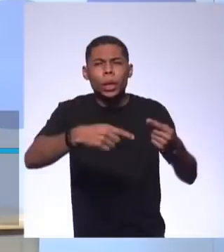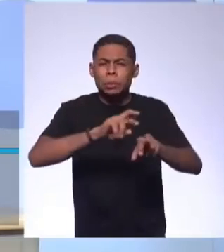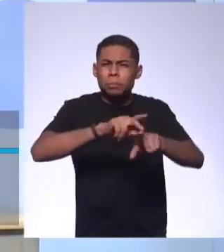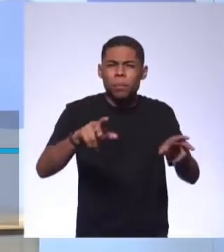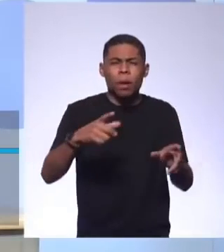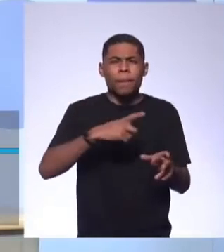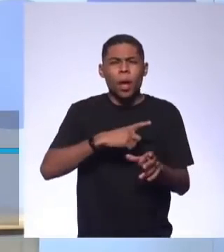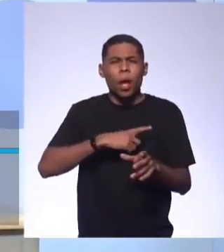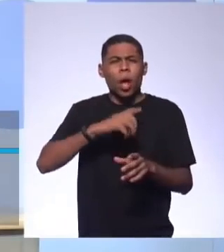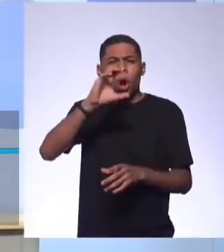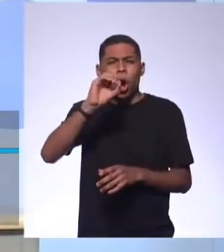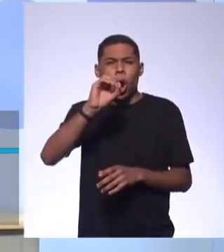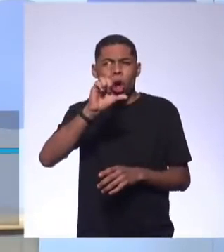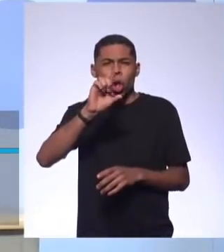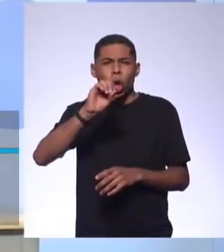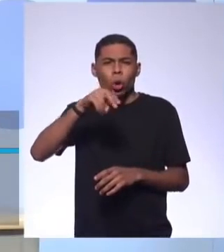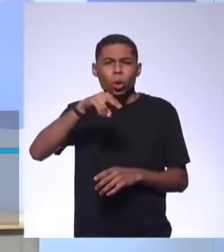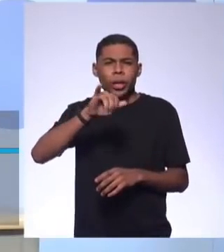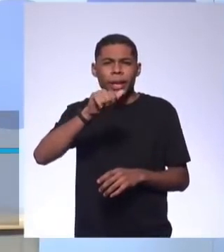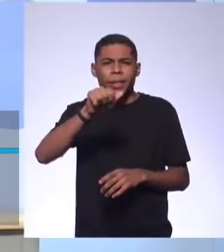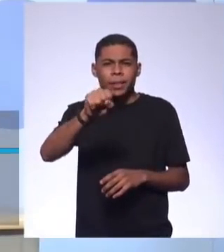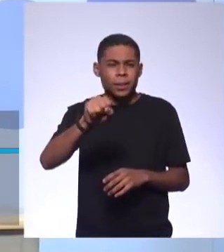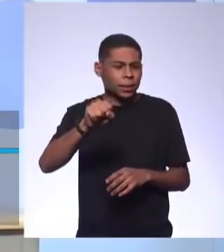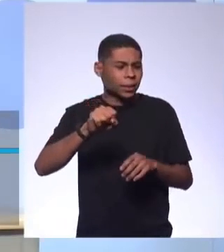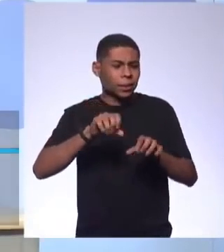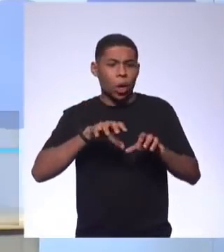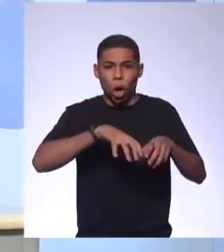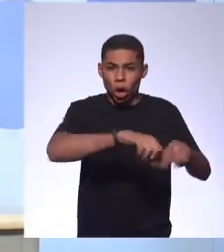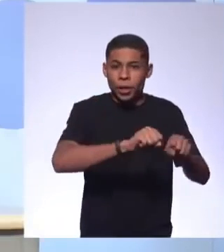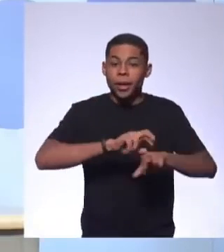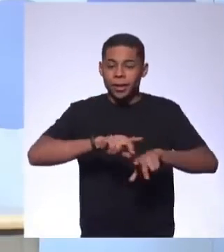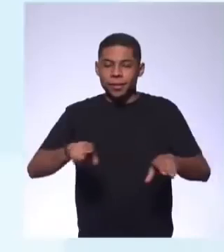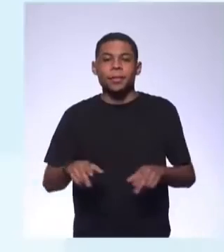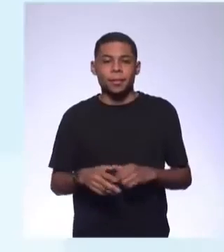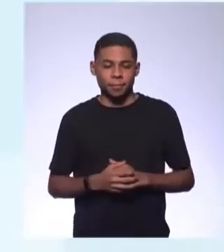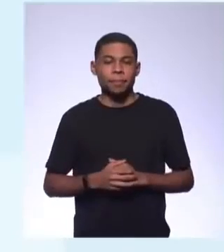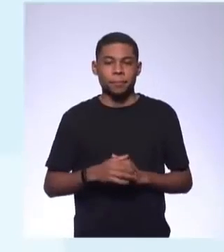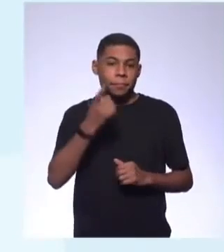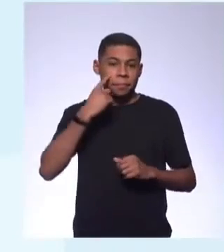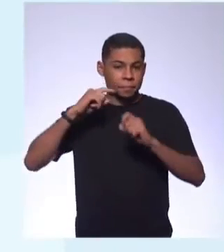coloniais, do século XIX na tela.